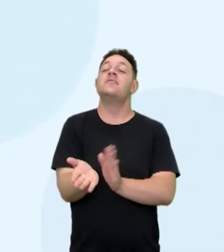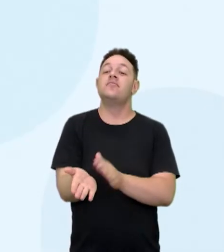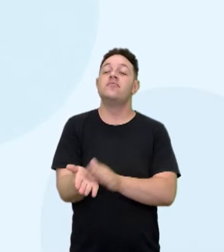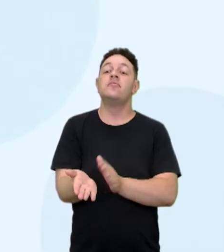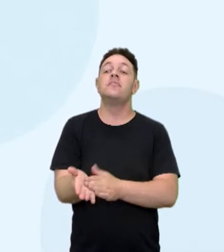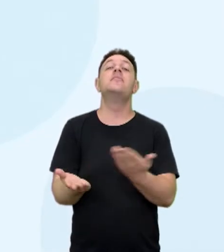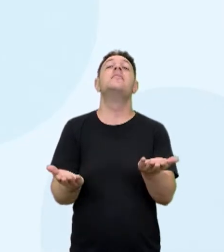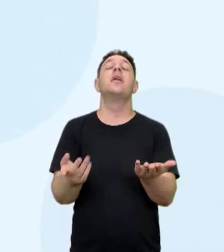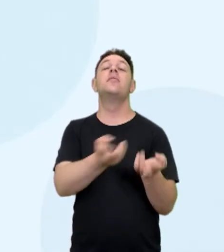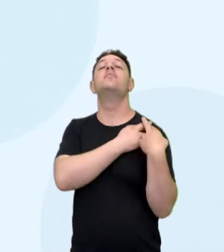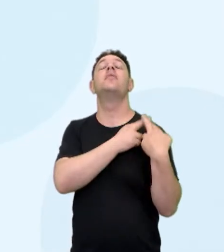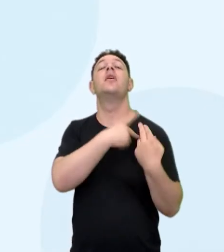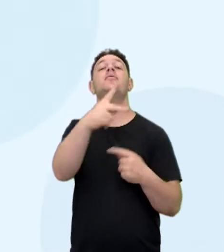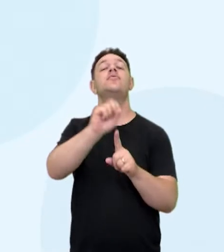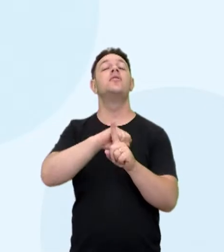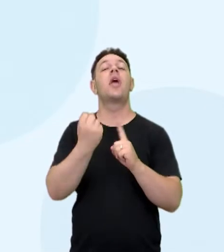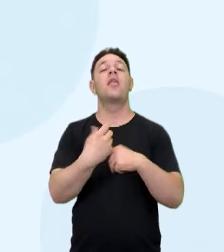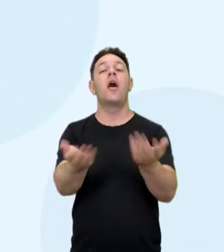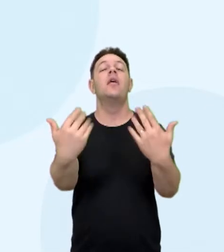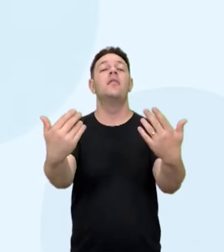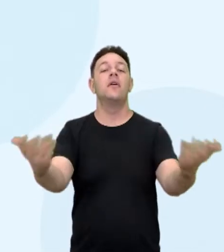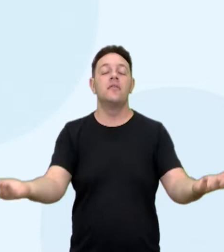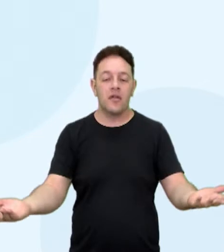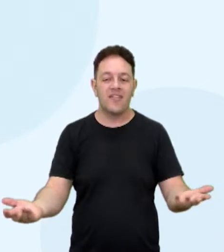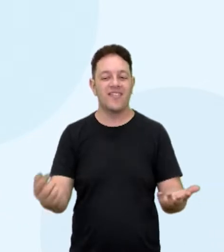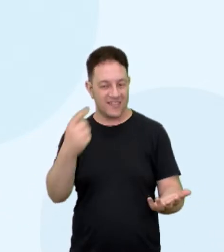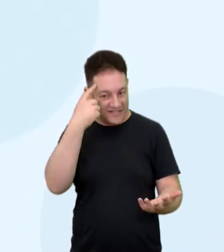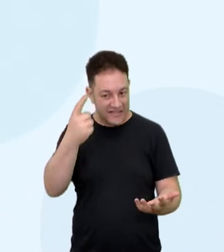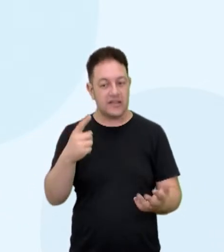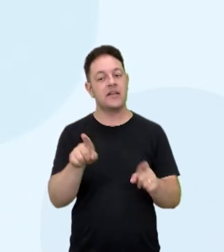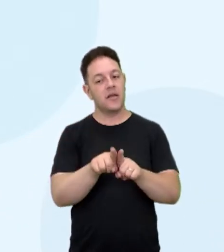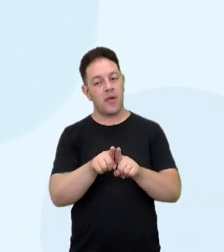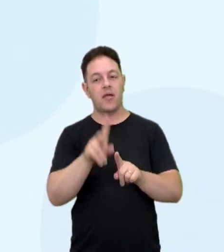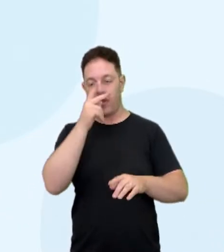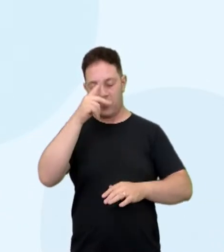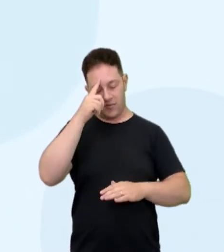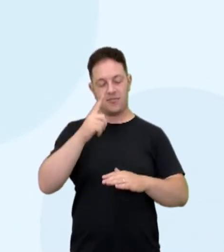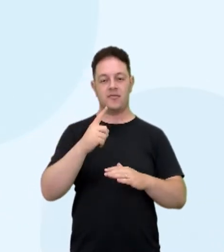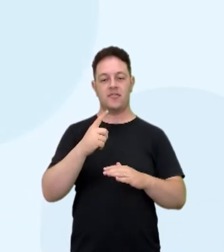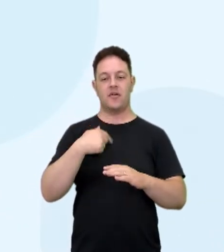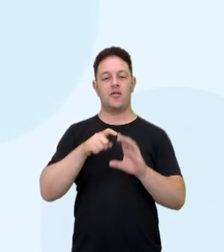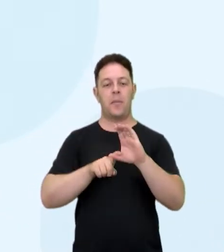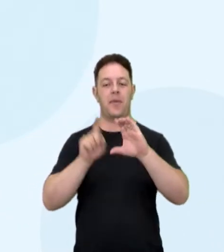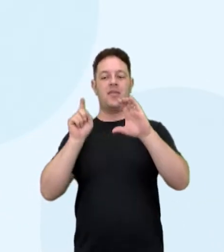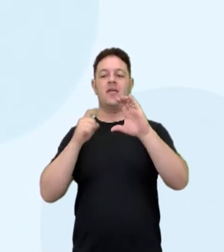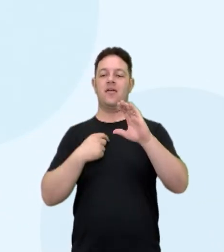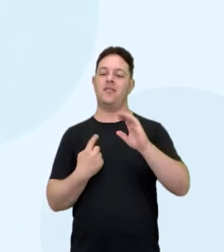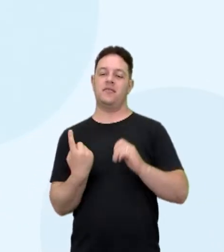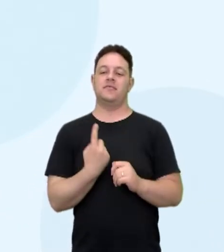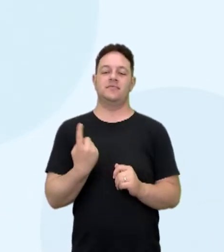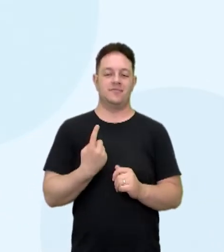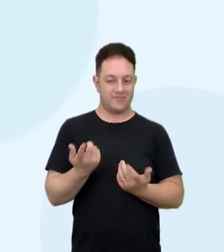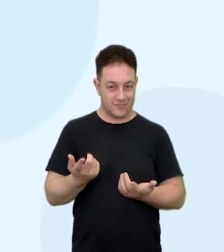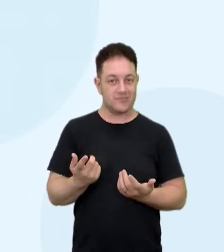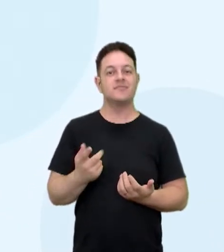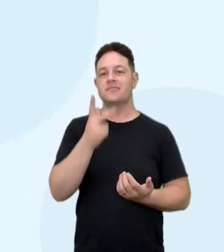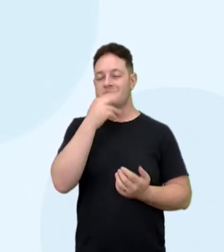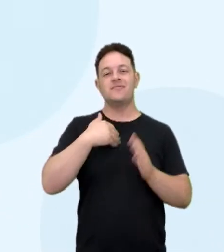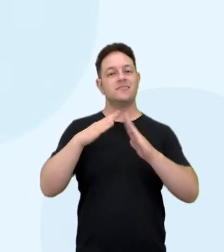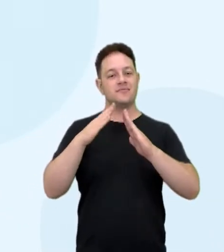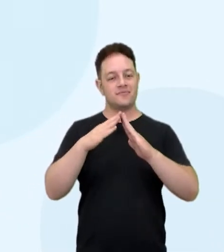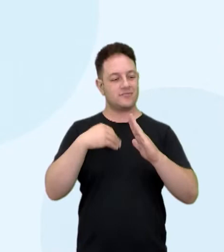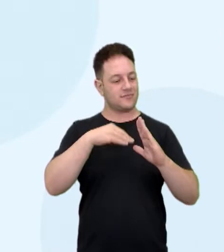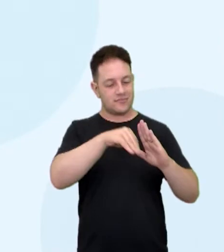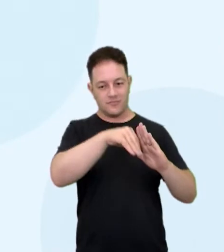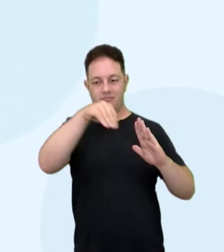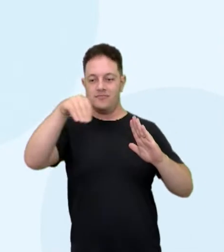papel social e também nos tornamos, entre aspas, independentes. É nessa fase da vida que normalmente a gente começa a sair de casa,